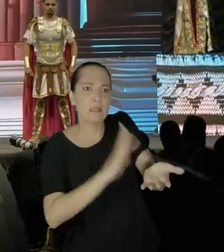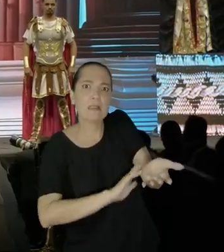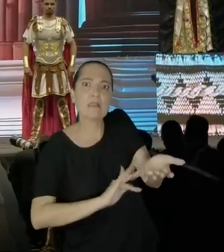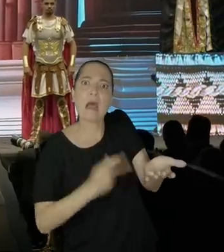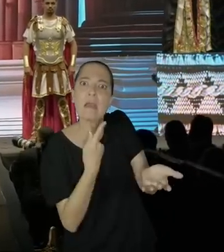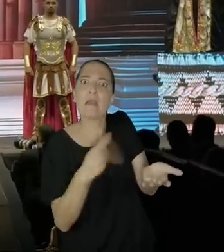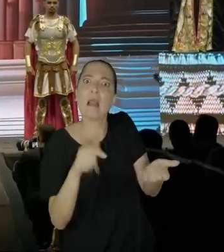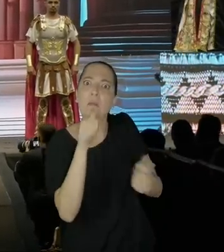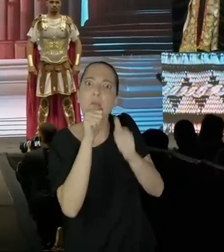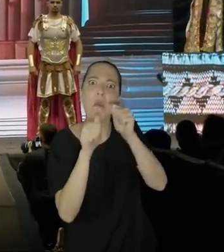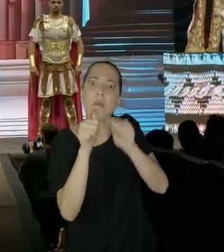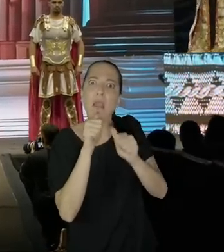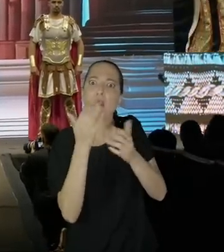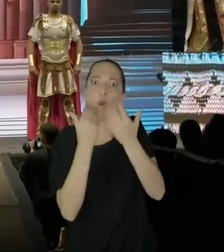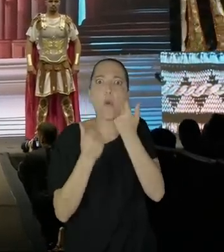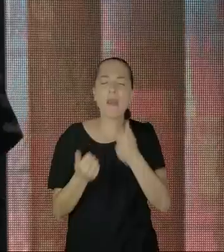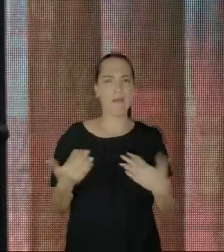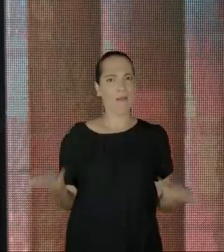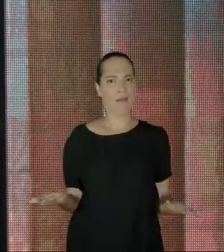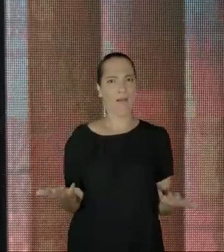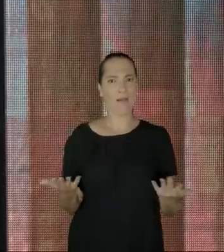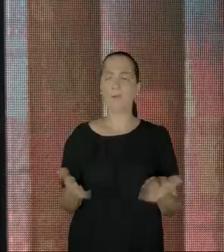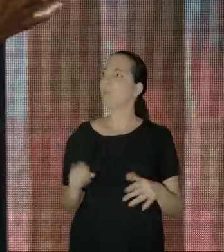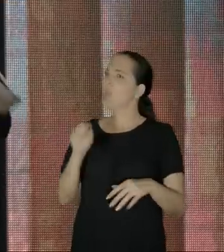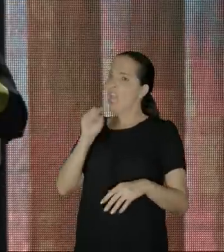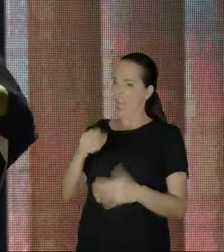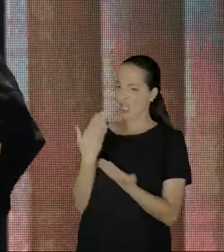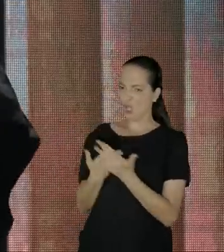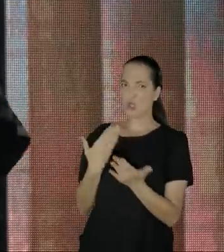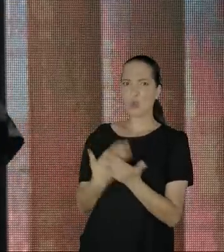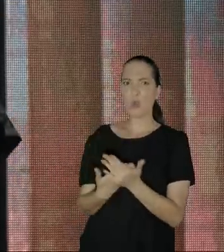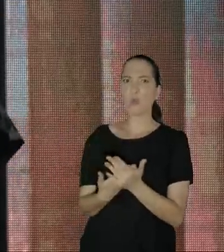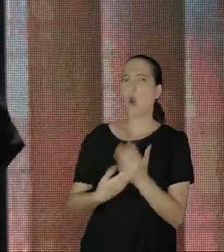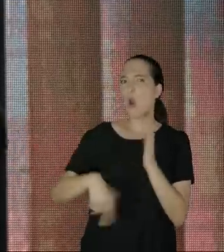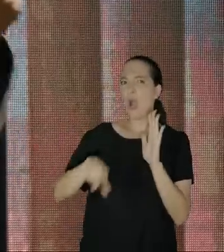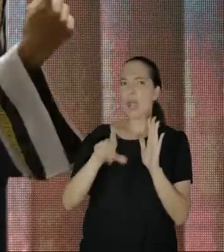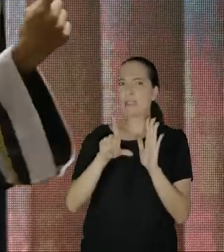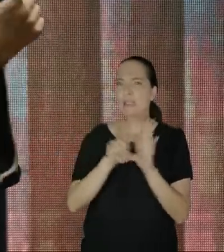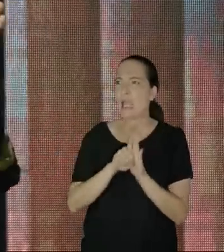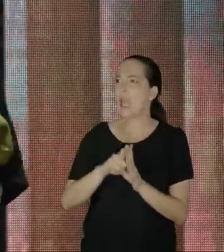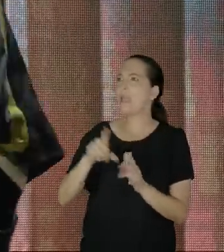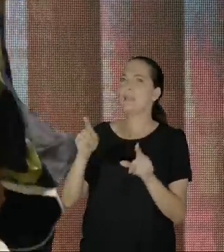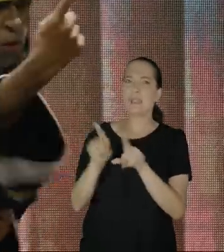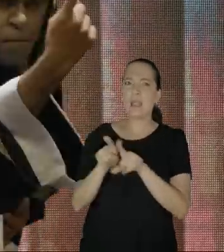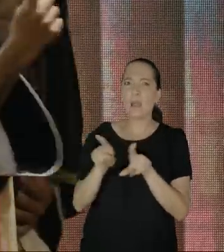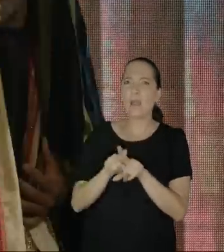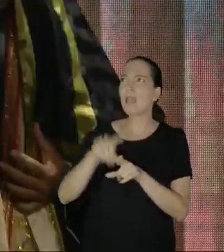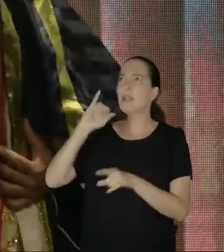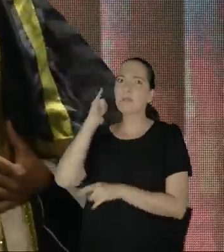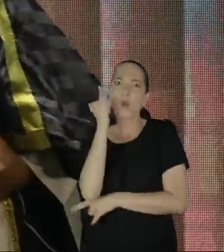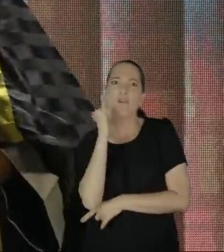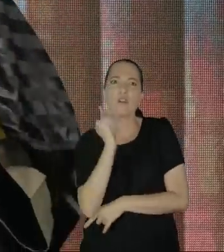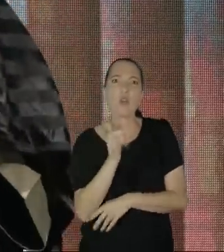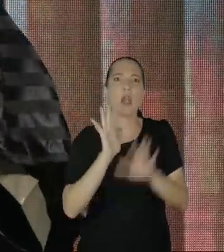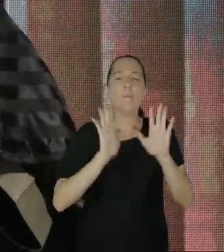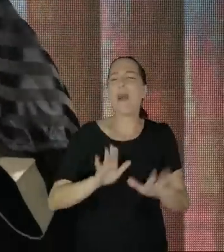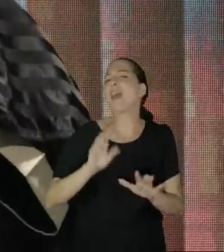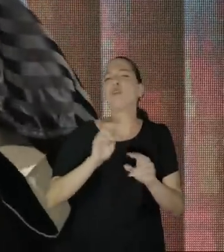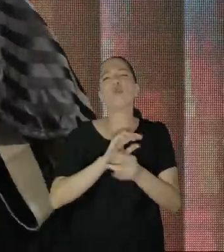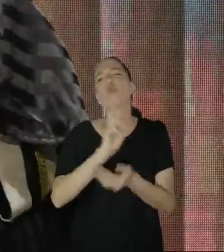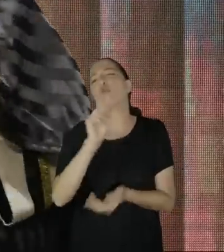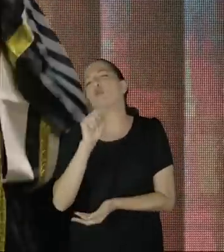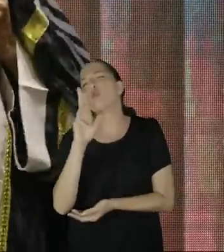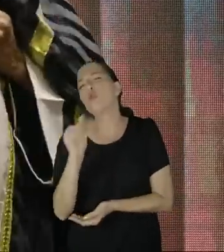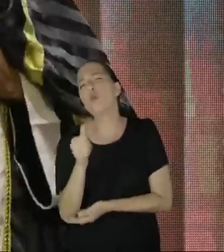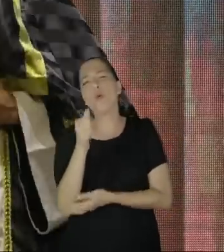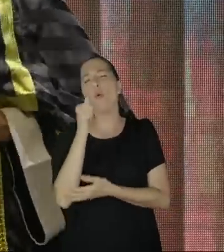bebessem seu sangue. Este homem estudou as profecias sutil e cuidadosamente. Em nenhum momento ele reconheceu a nossa